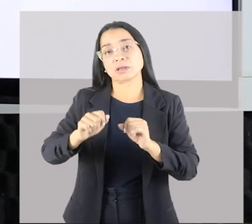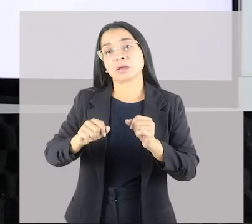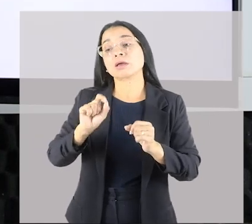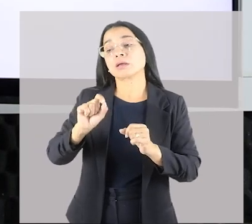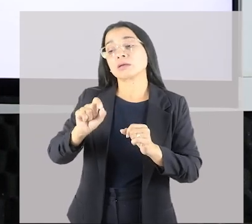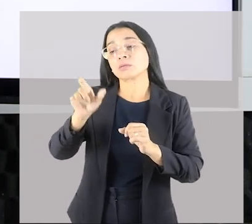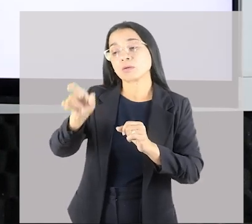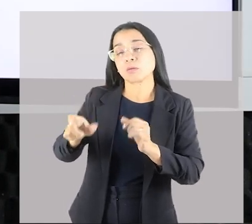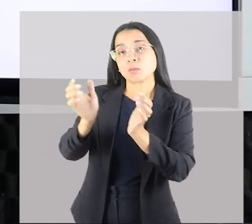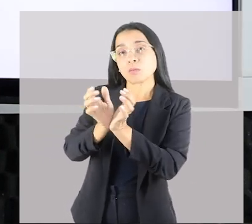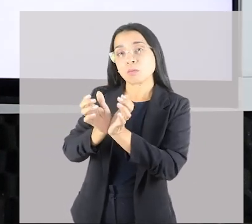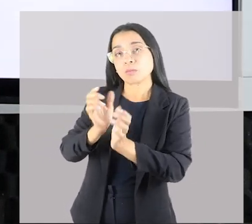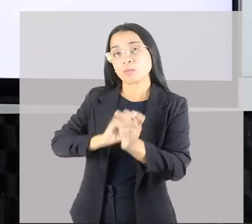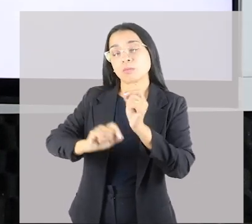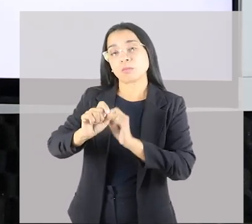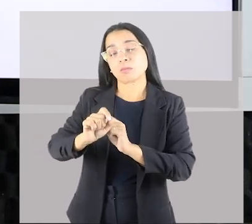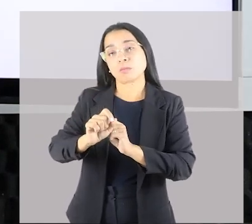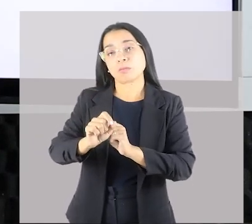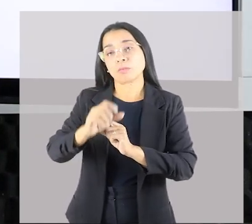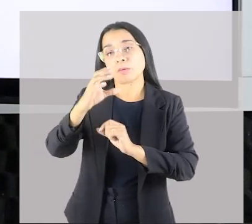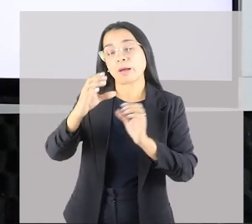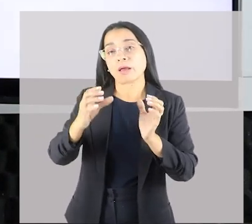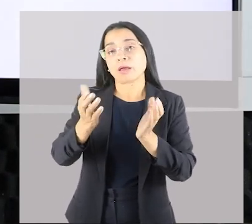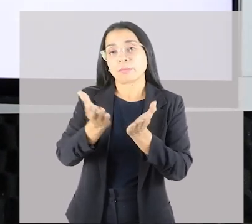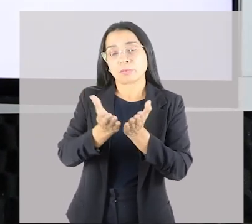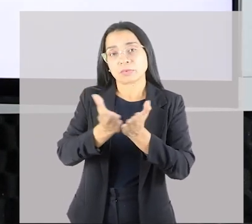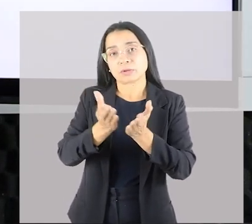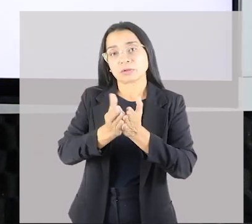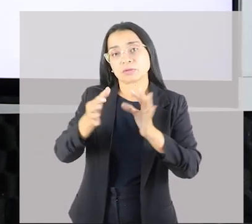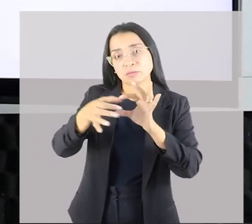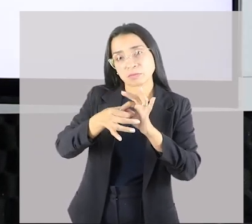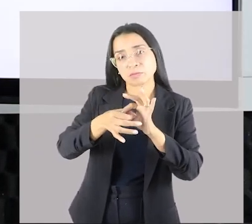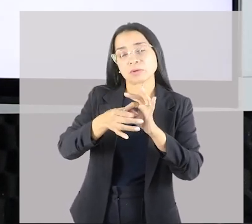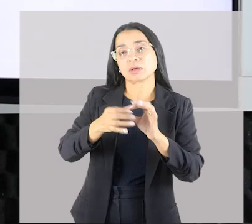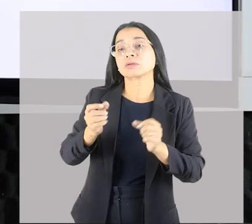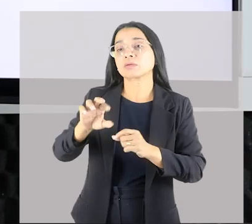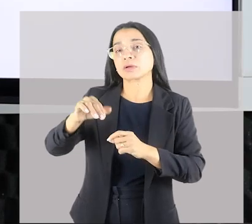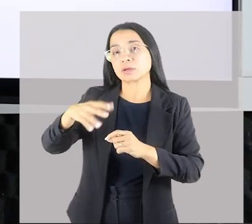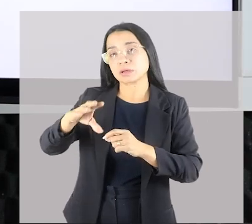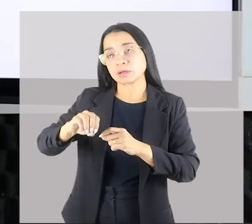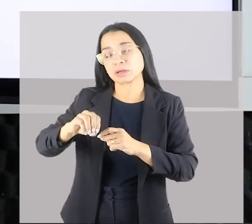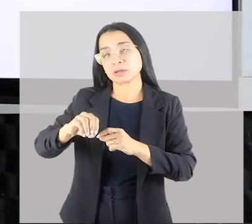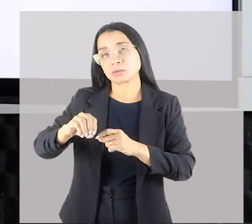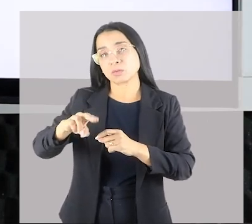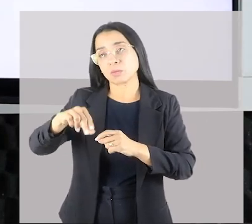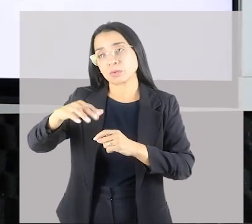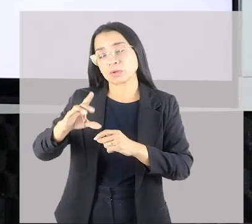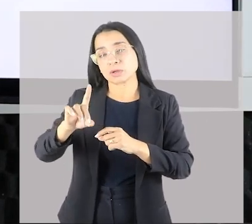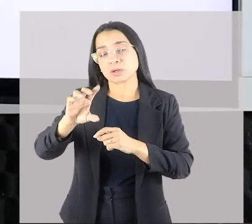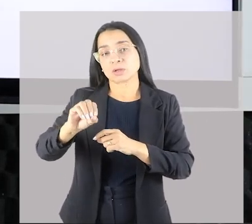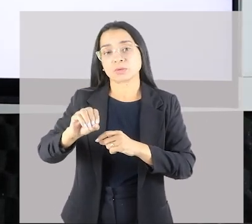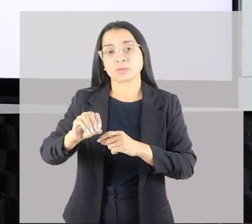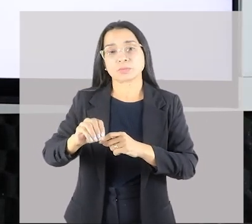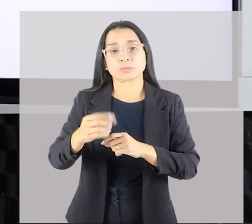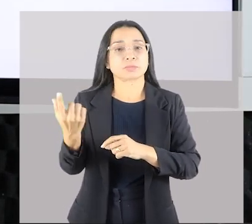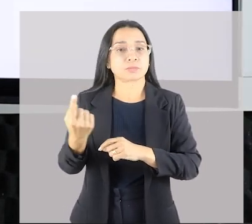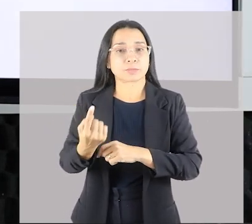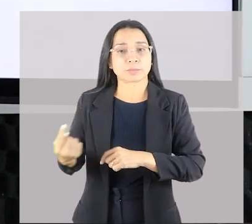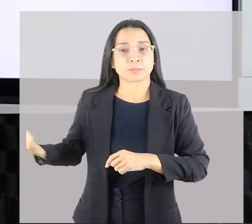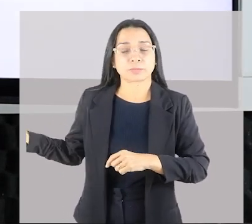protestantes aí vinculados, tá certo, ao Reino Unido. Tá? A respeito desse conflito, assinale a alternativa correta. A